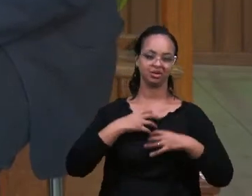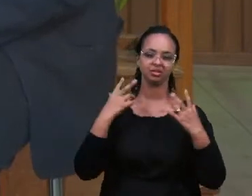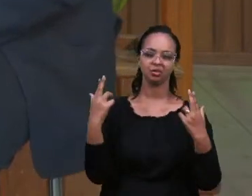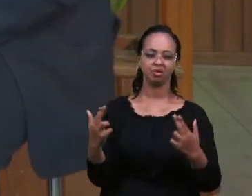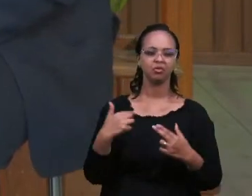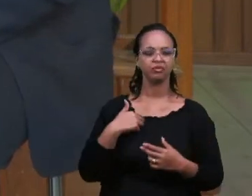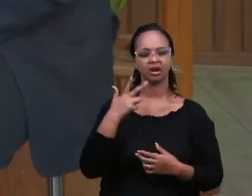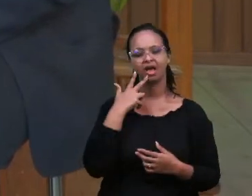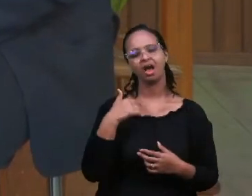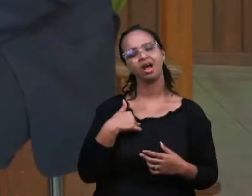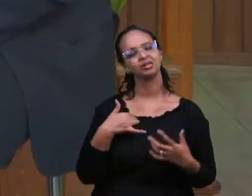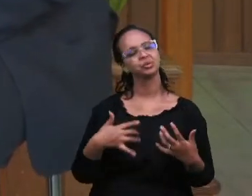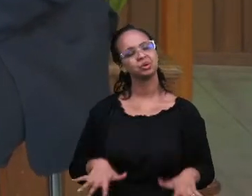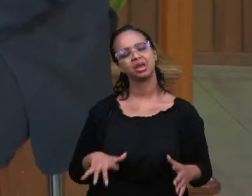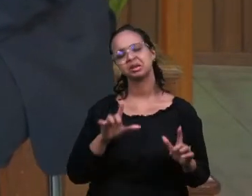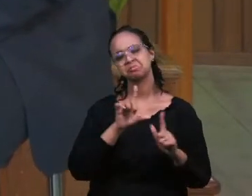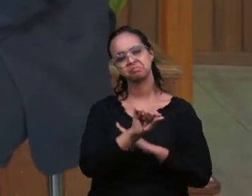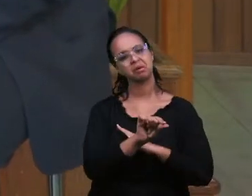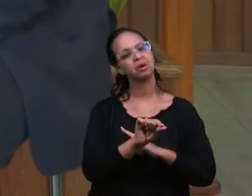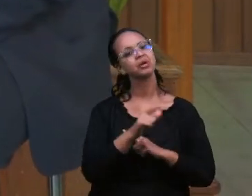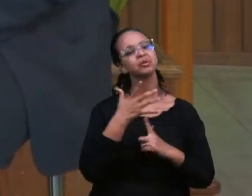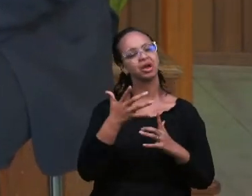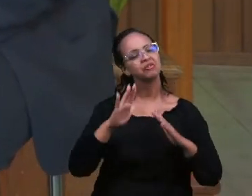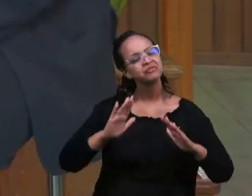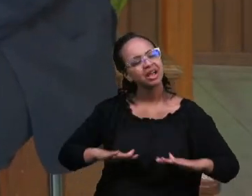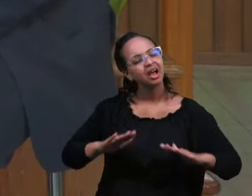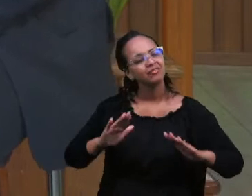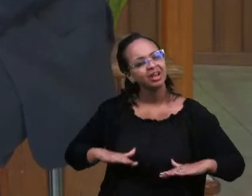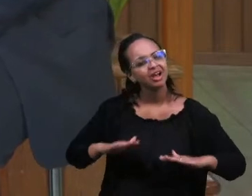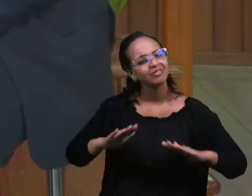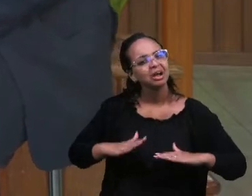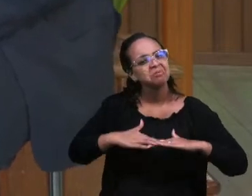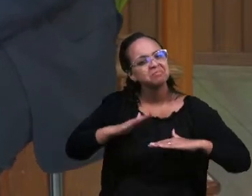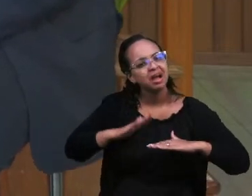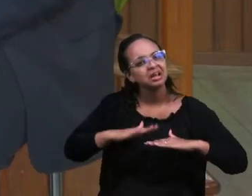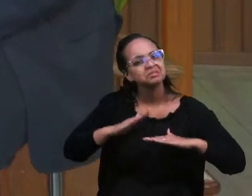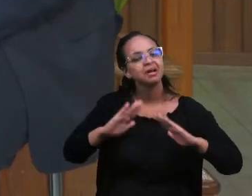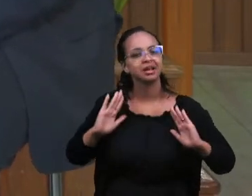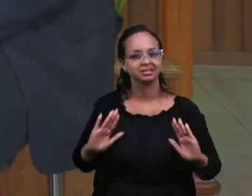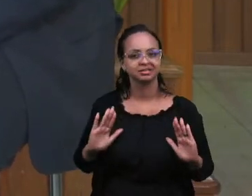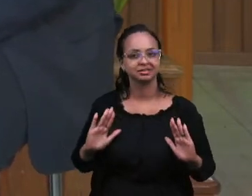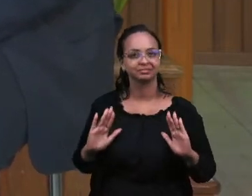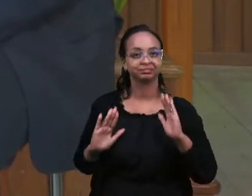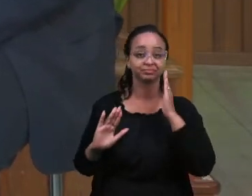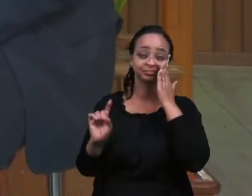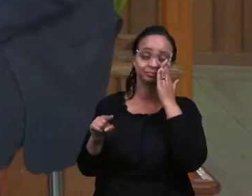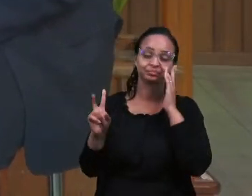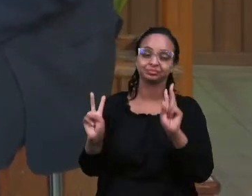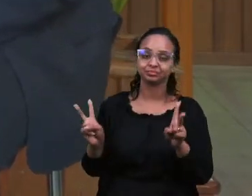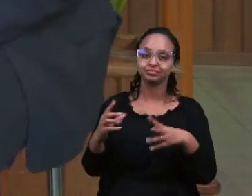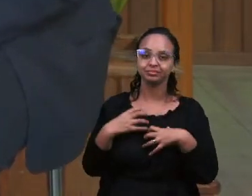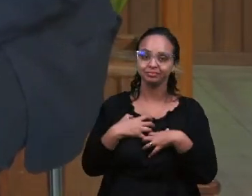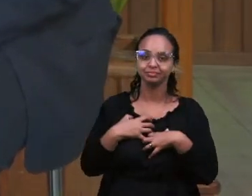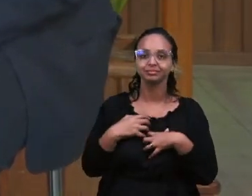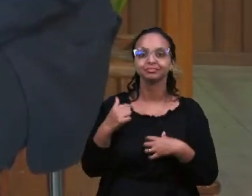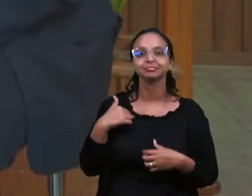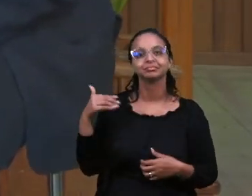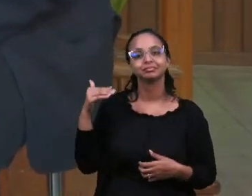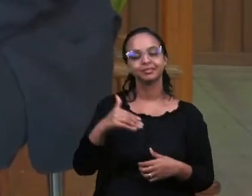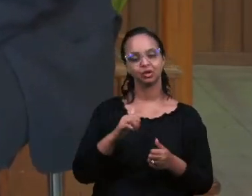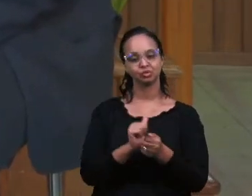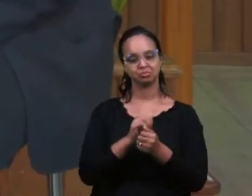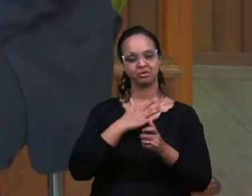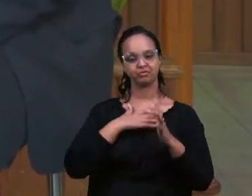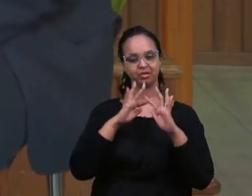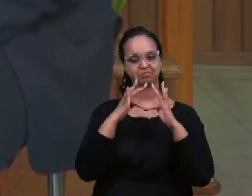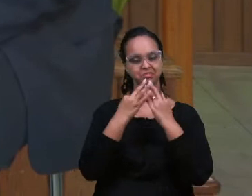poxa, eu não queria ir embora, queria ficar aqui mais um pouco, antes de descer. É o mesmo sentimento. Aí eu venho aqui com a minha família e o sentimento